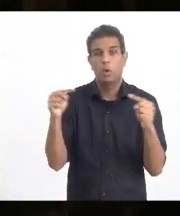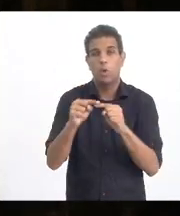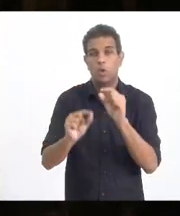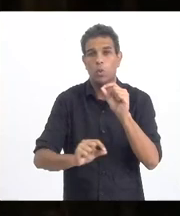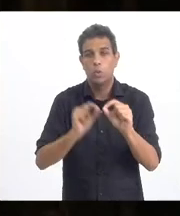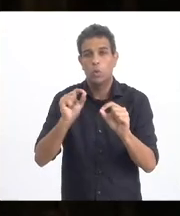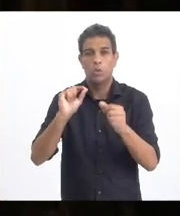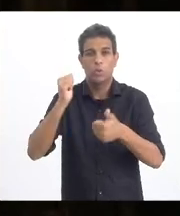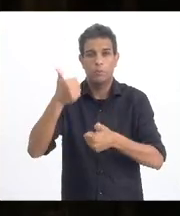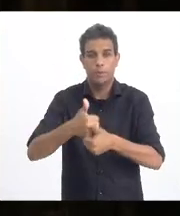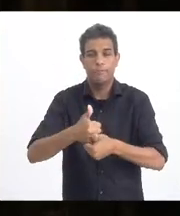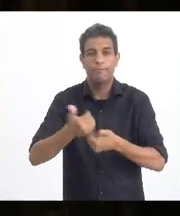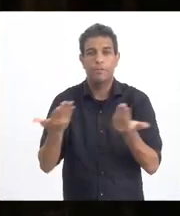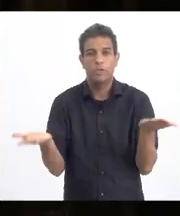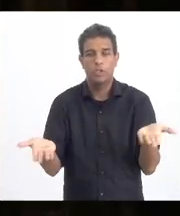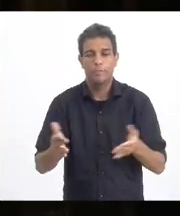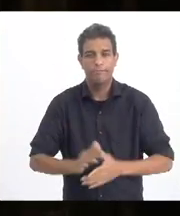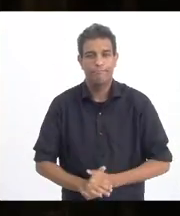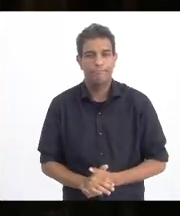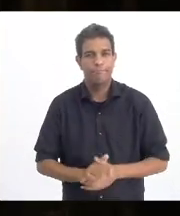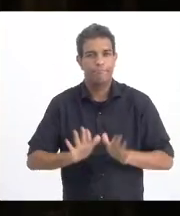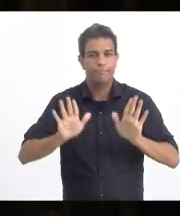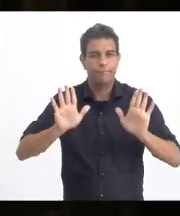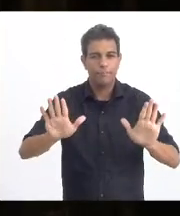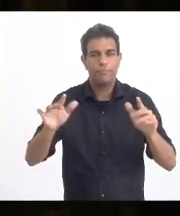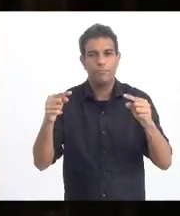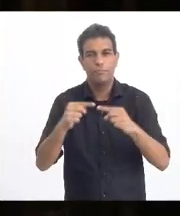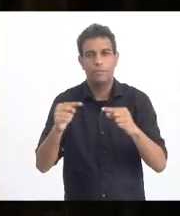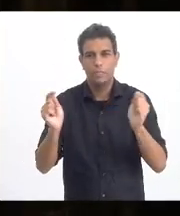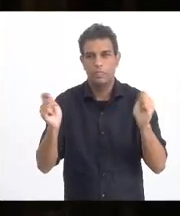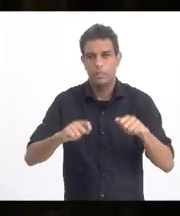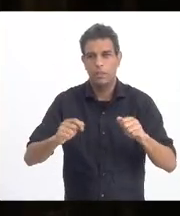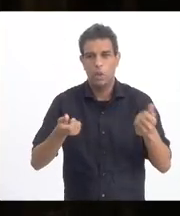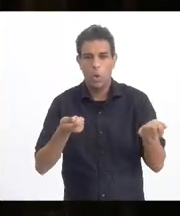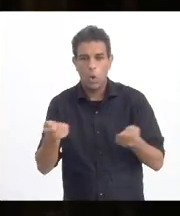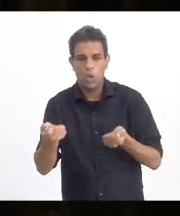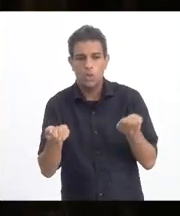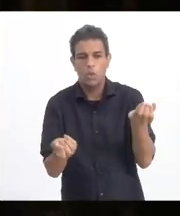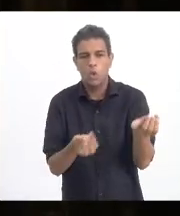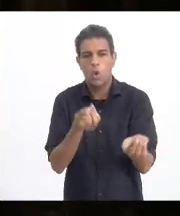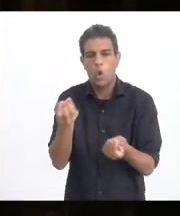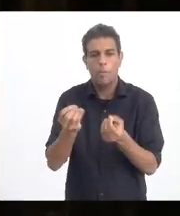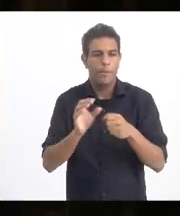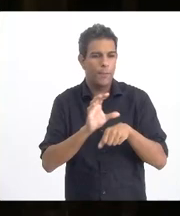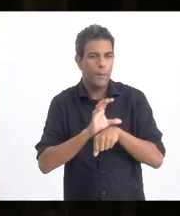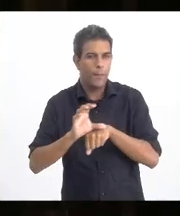é subsídio. Entretanto, não temos o condão,